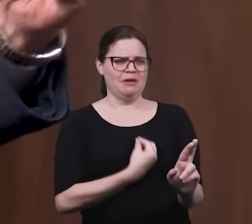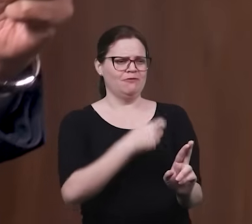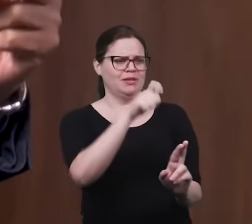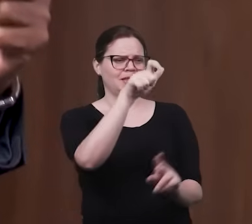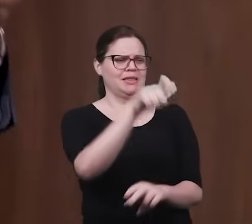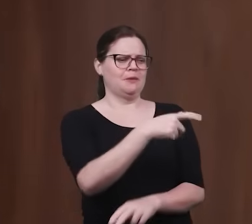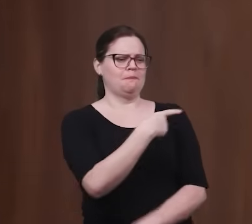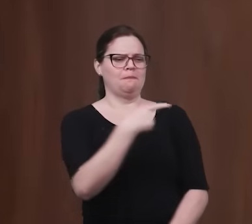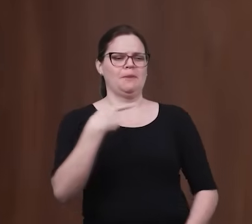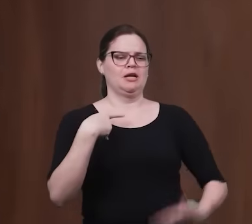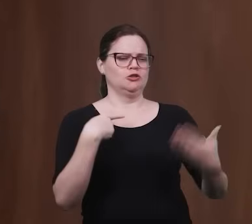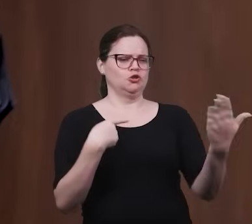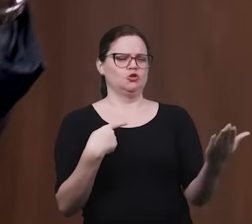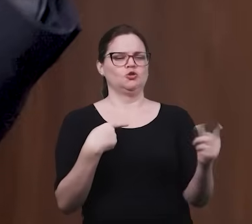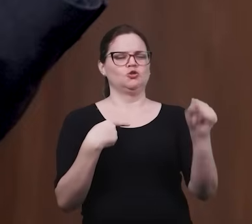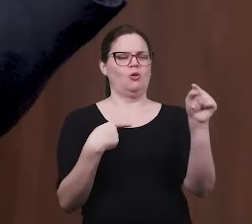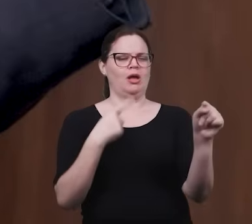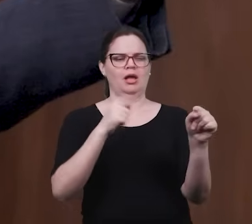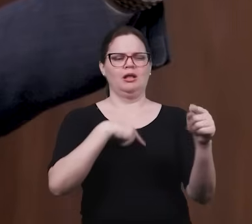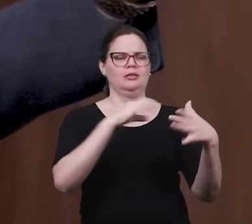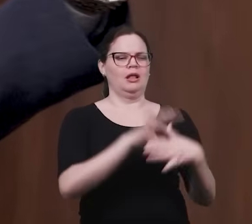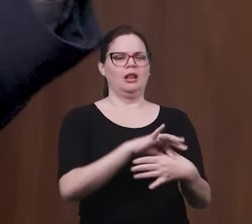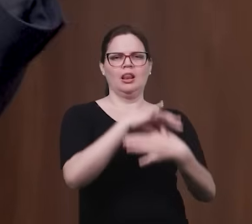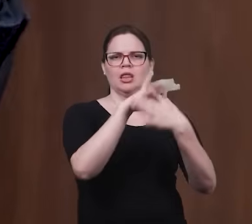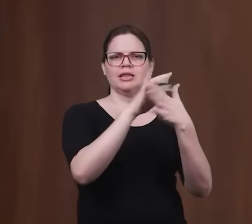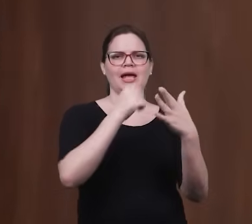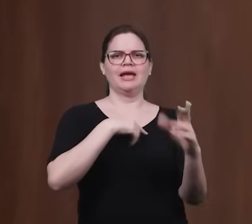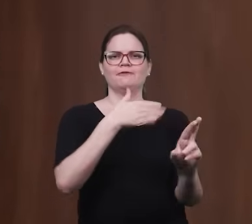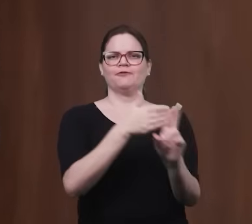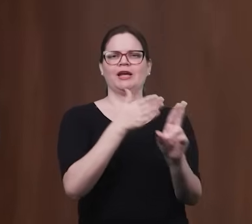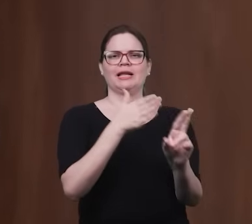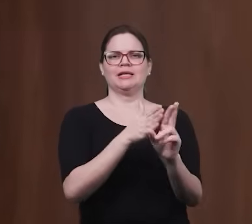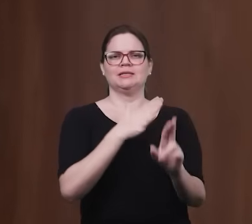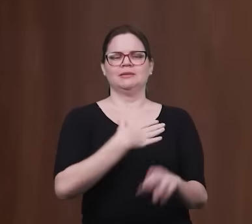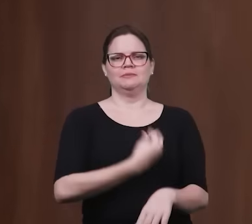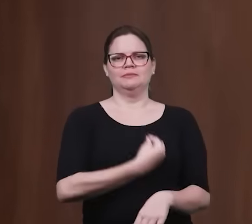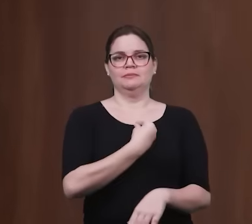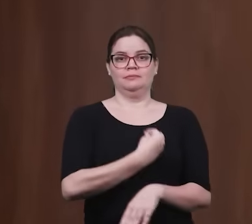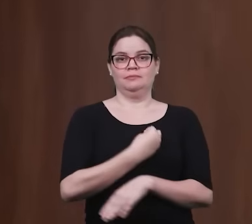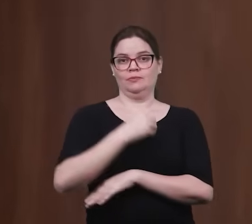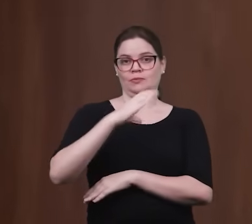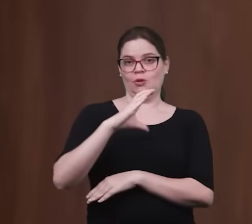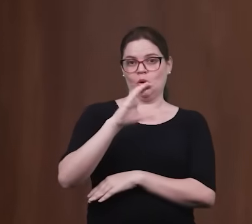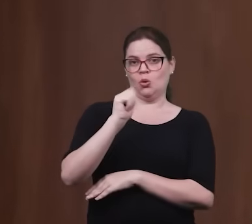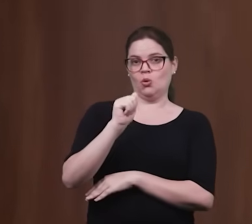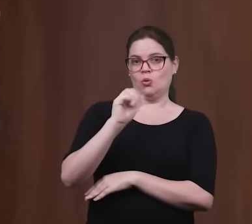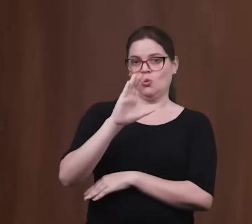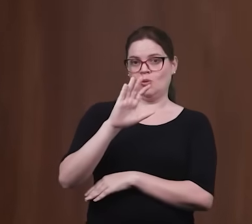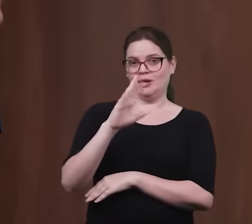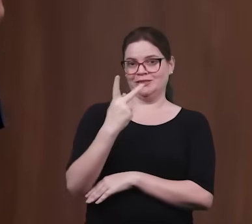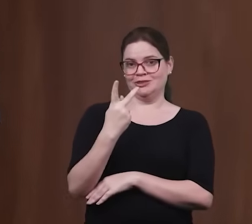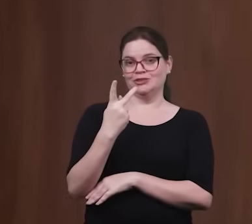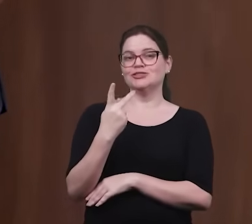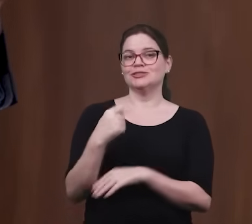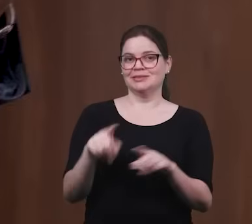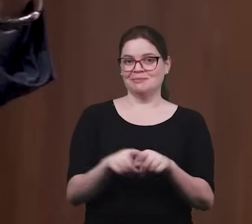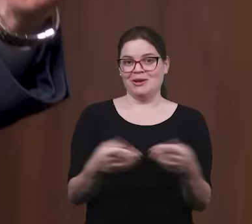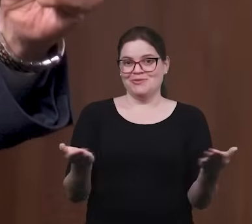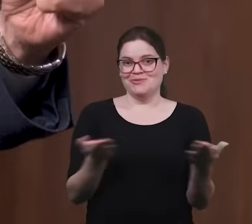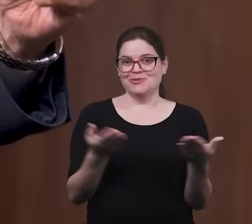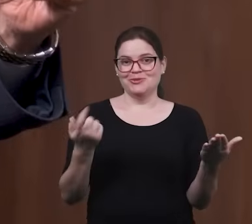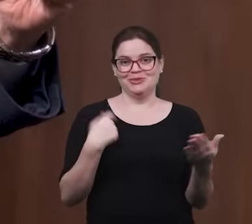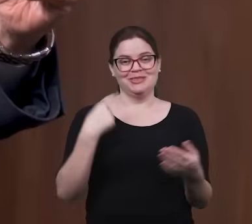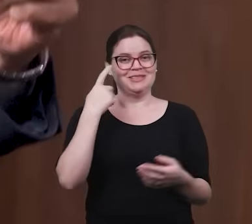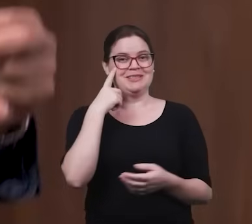pastor fulano, o pastor Beltrano, o líder tal, o coach, que está muito em